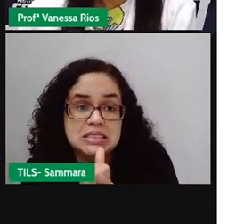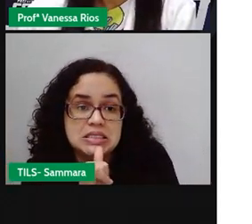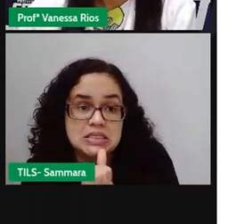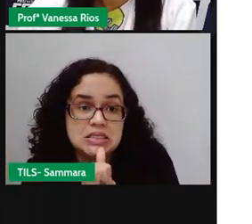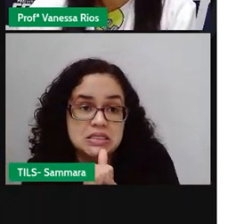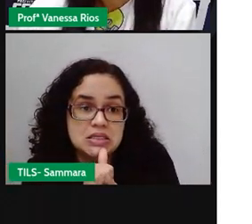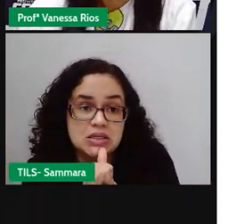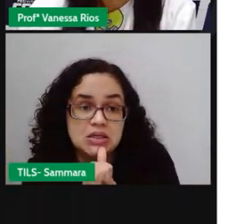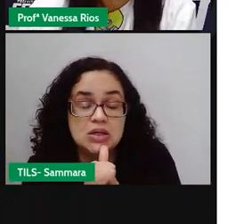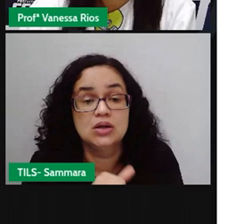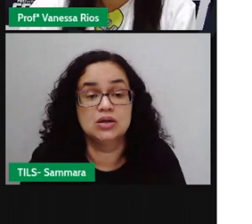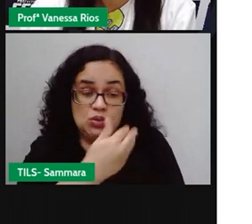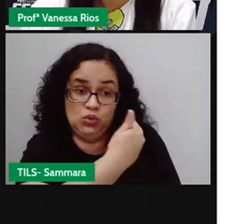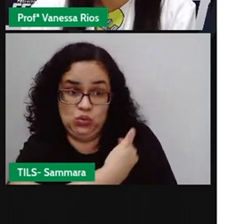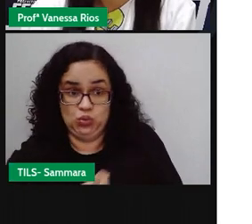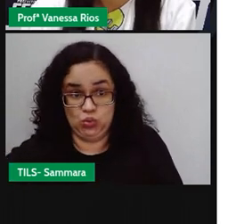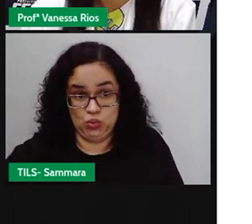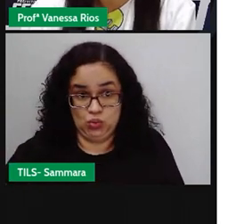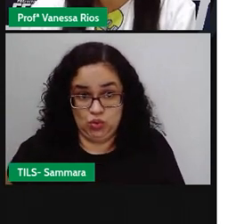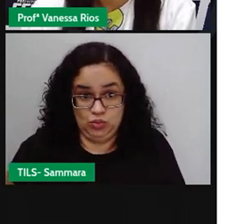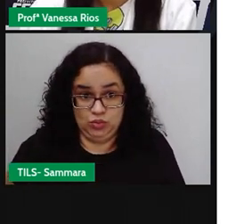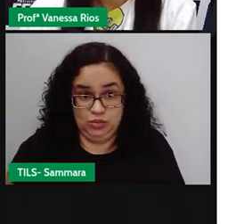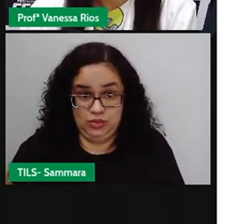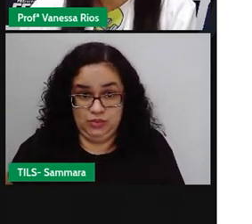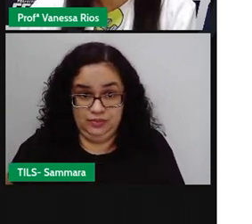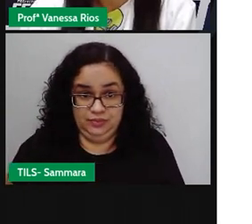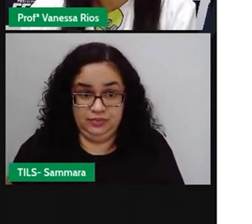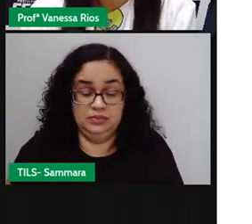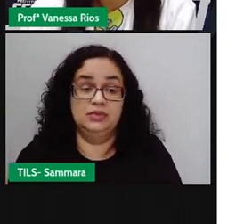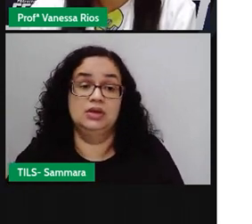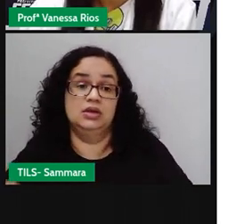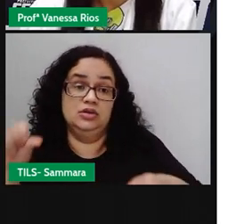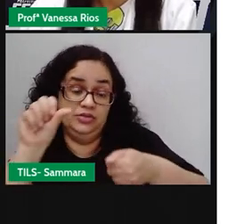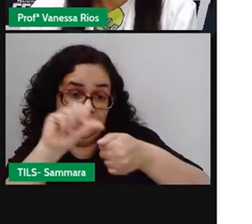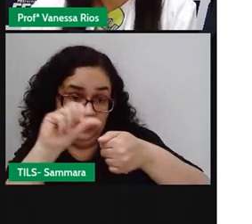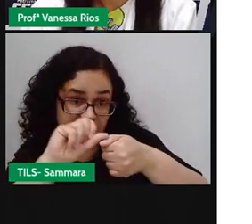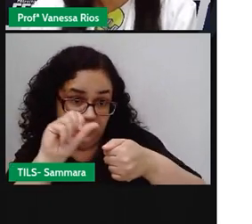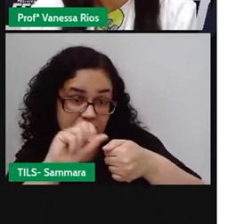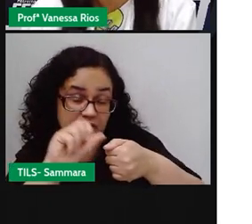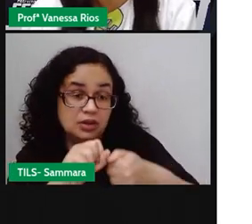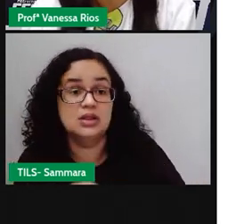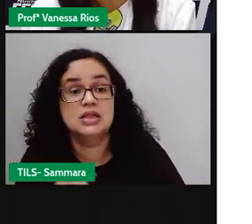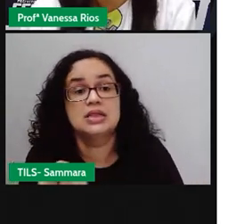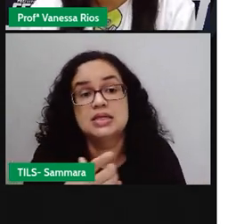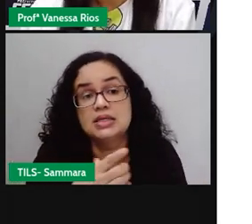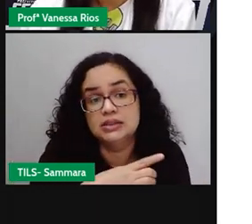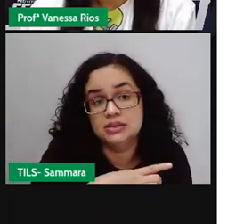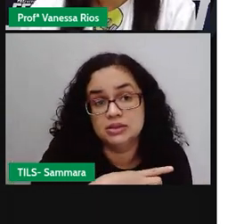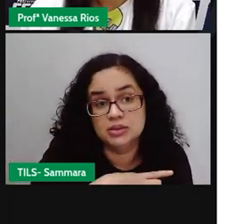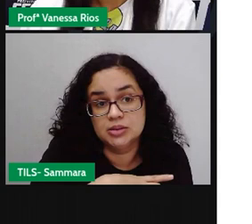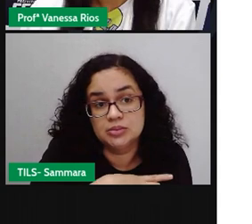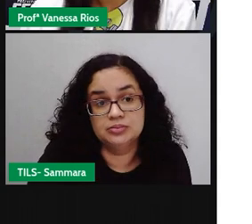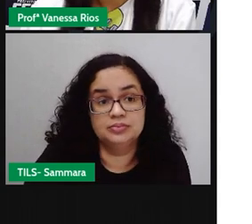patrimônios públicos, porque estão lá construídos à disposição